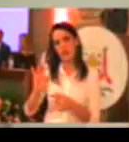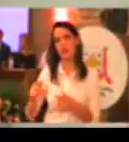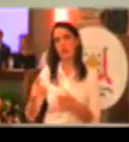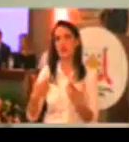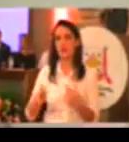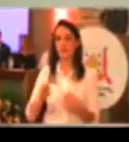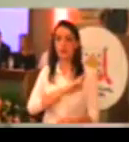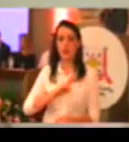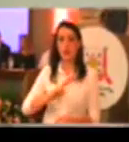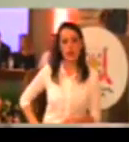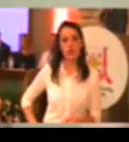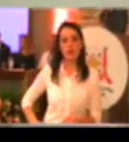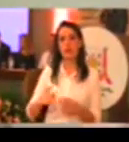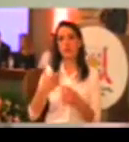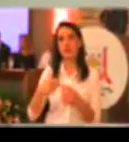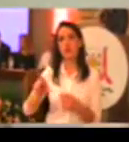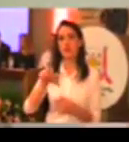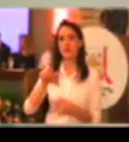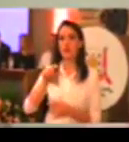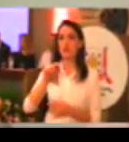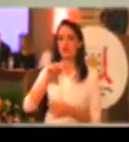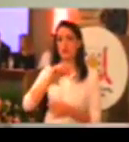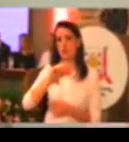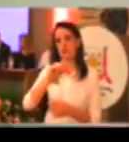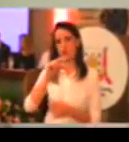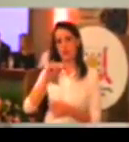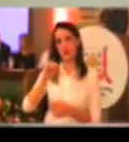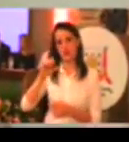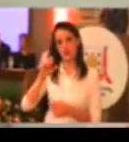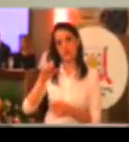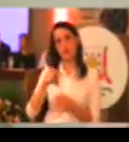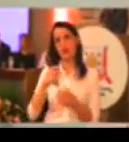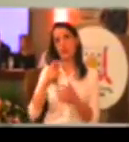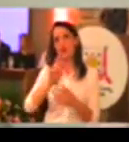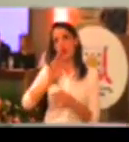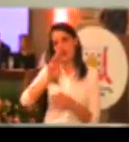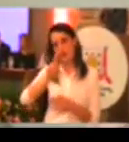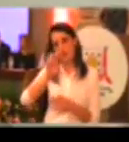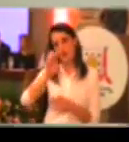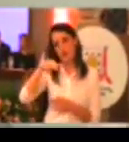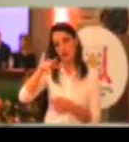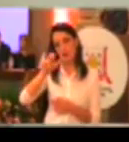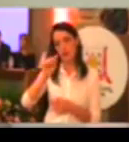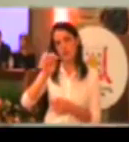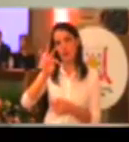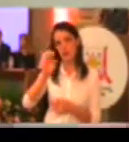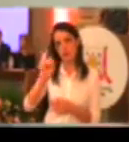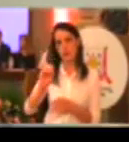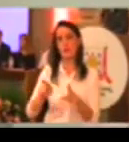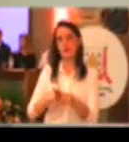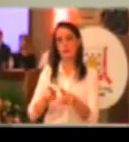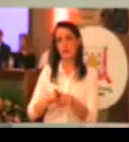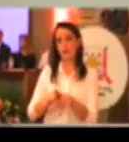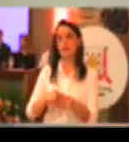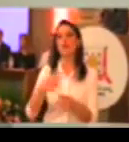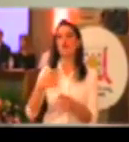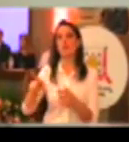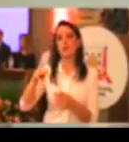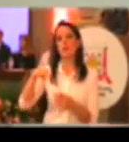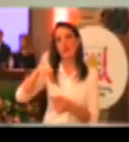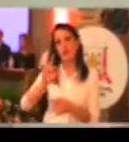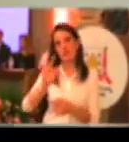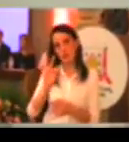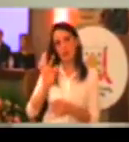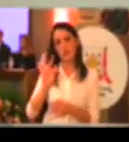de Oliveira, vereador de Forquilinha, Joênio Marques, vereador de Siderópolis, Renato Zacaron, presidente da Câmara de Vereadores de